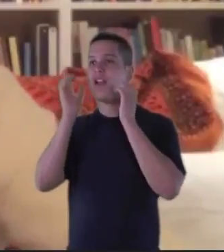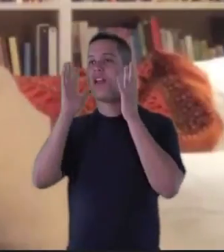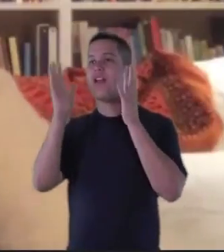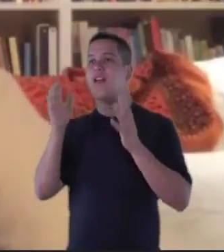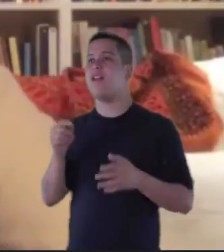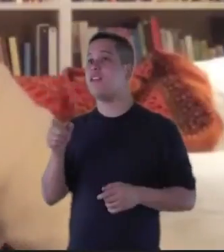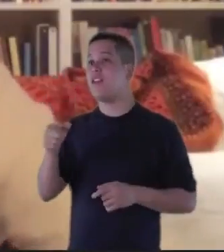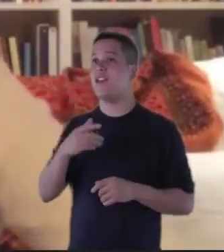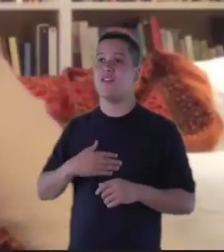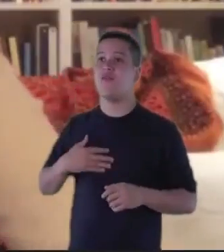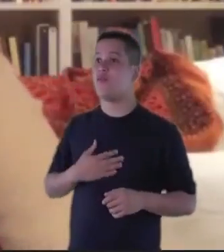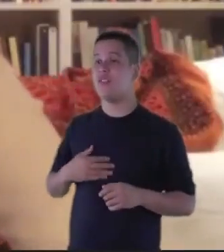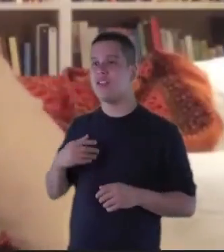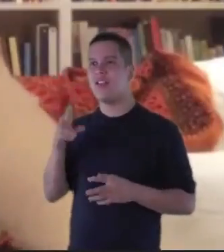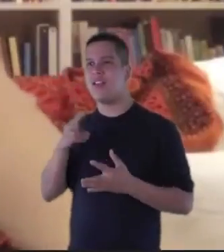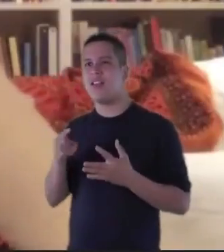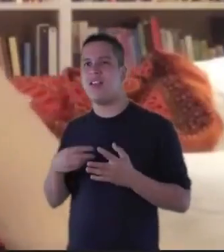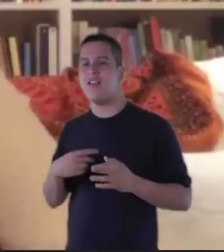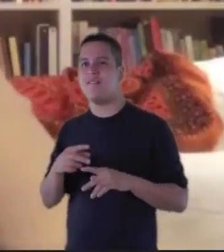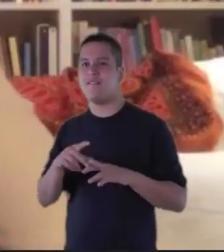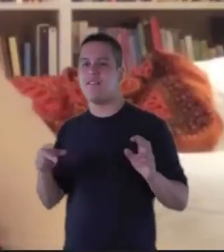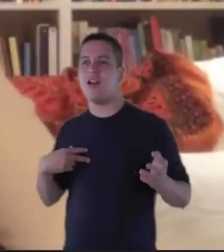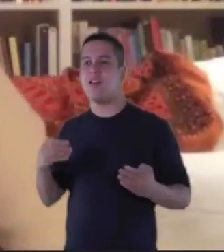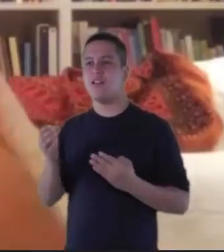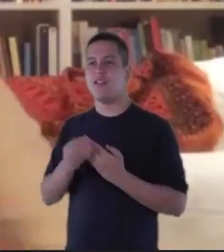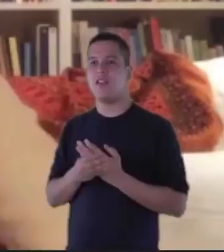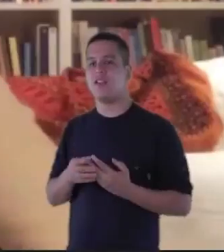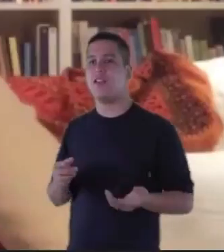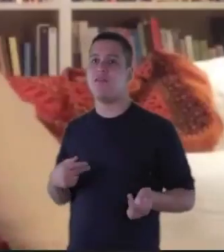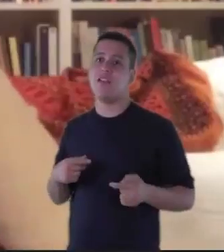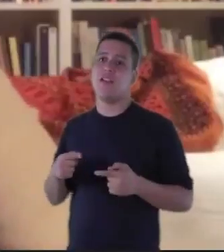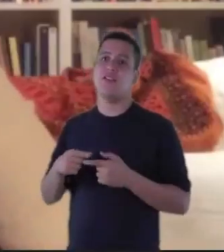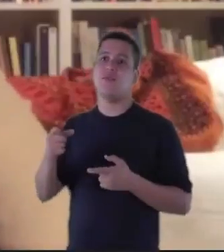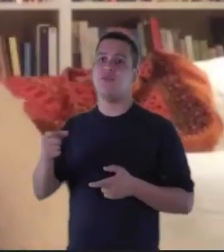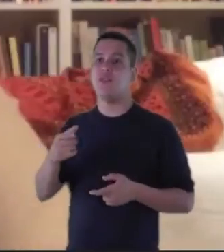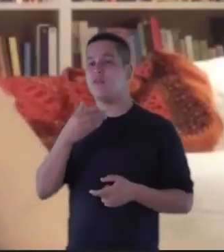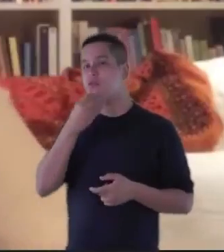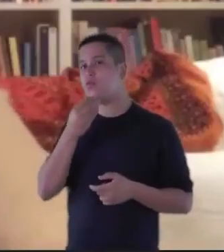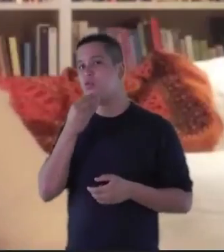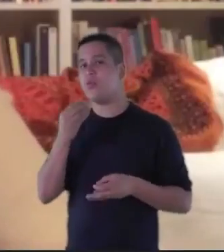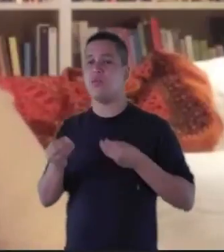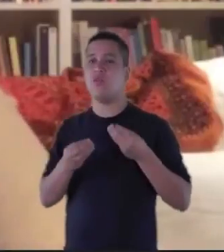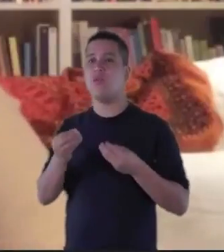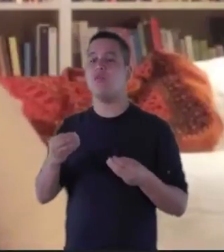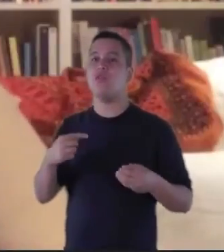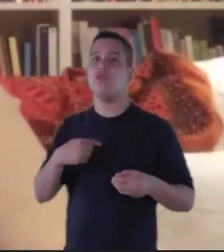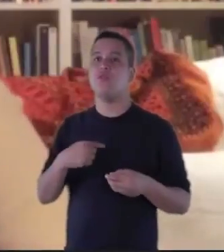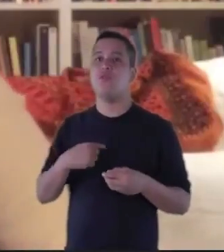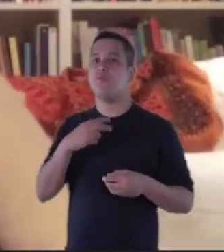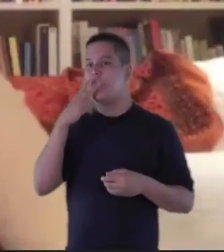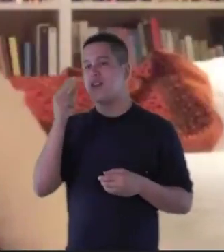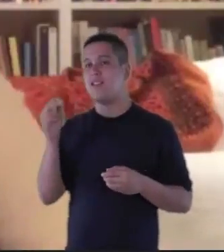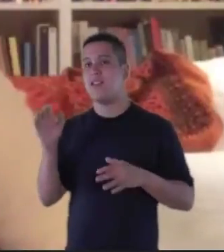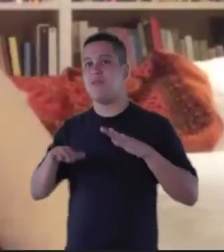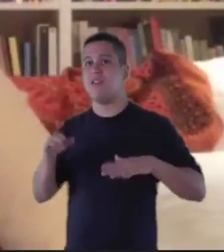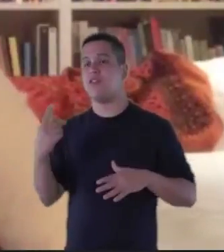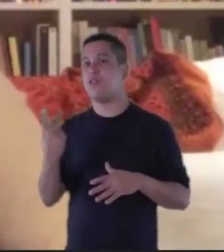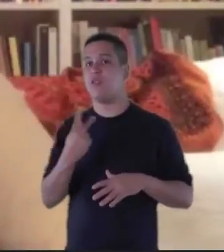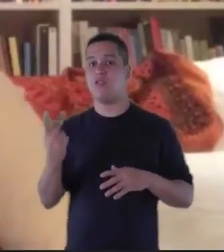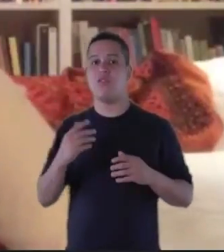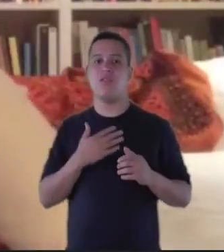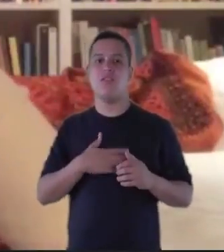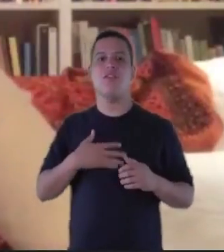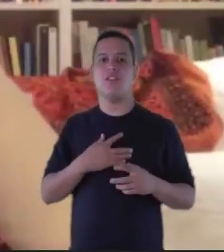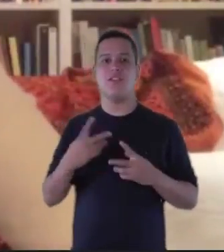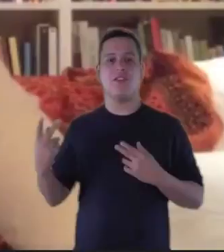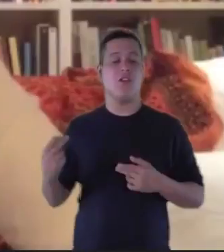gostasse muito de ler, que fosse um cara assim que a gente tinha gostos parecidos e tal. Você lembra